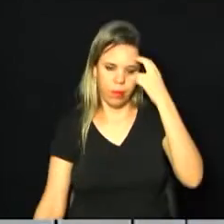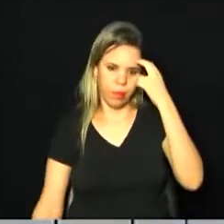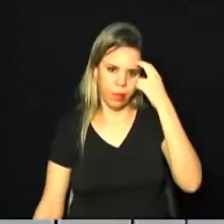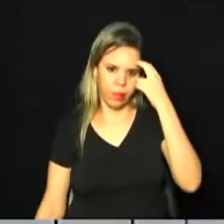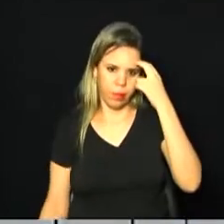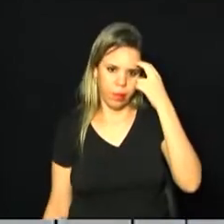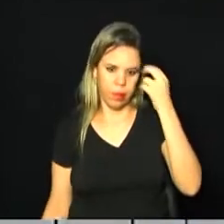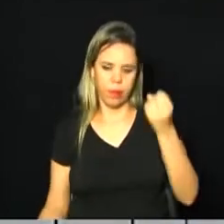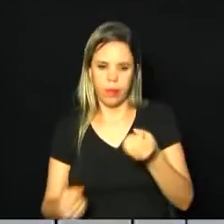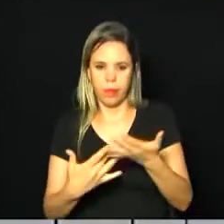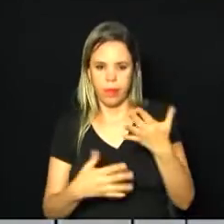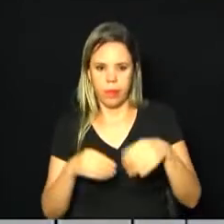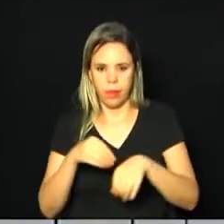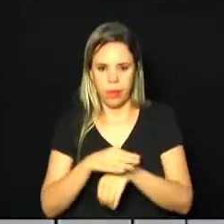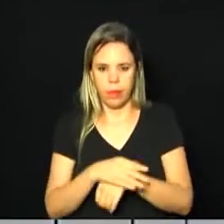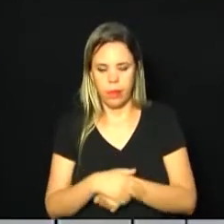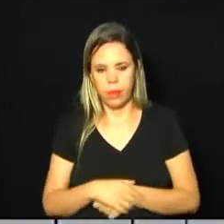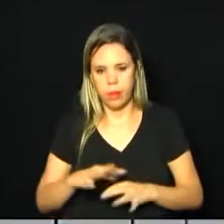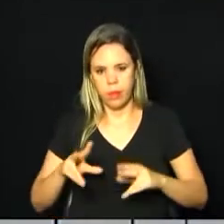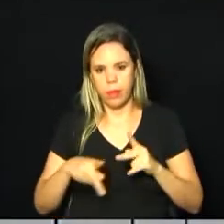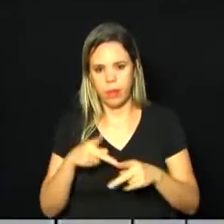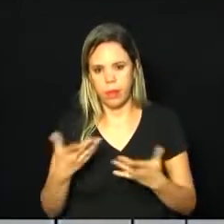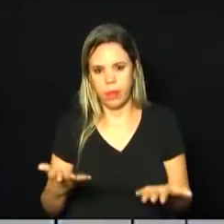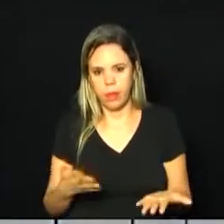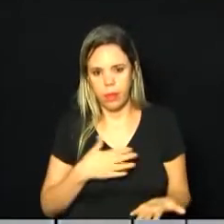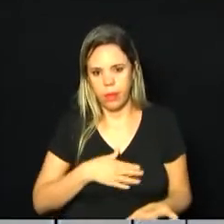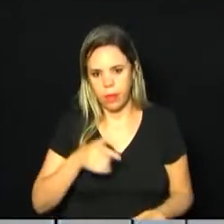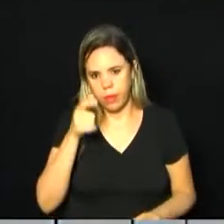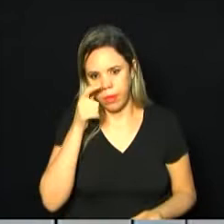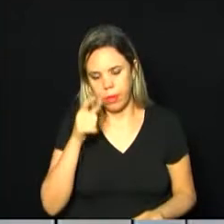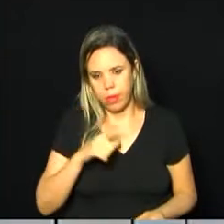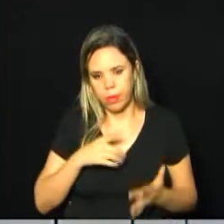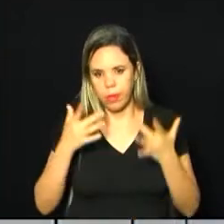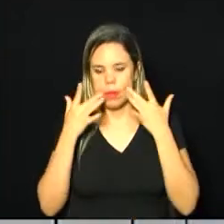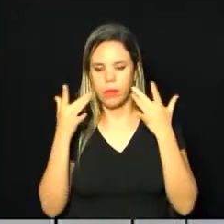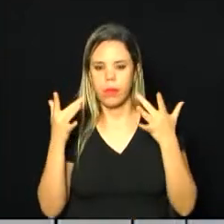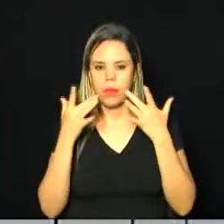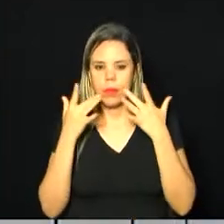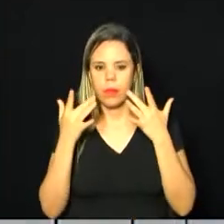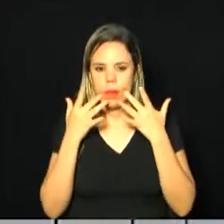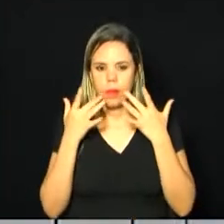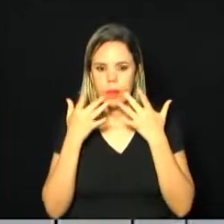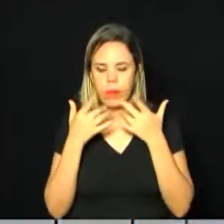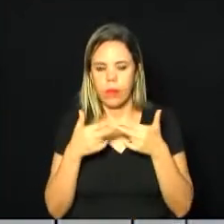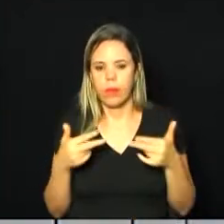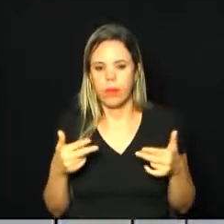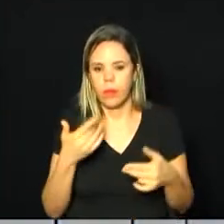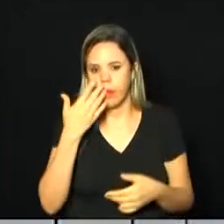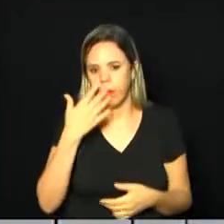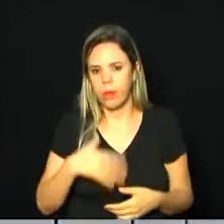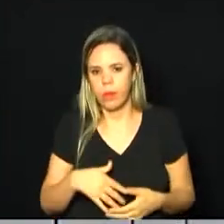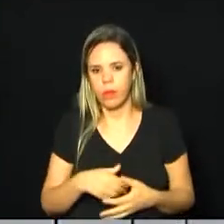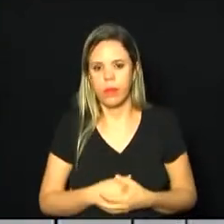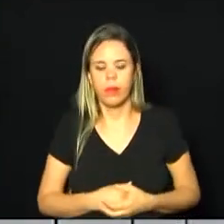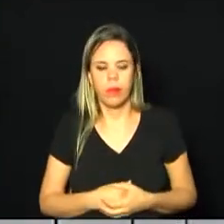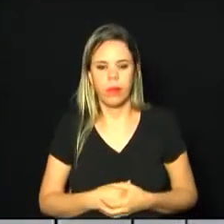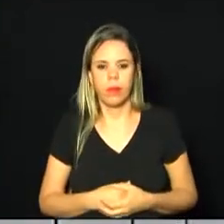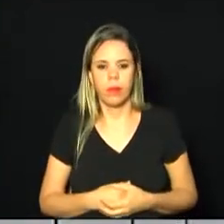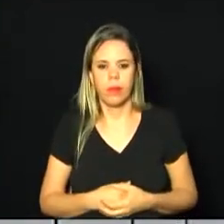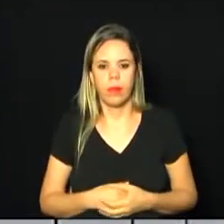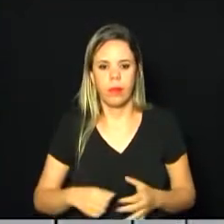com muitas dicas vim para todos os gostos tem teatro espetáculo para as crianças